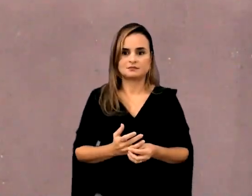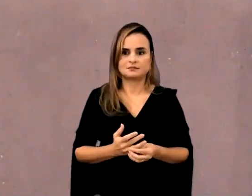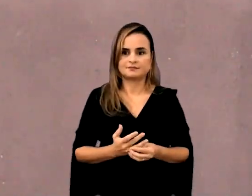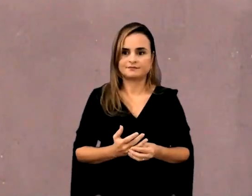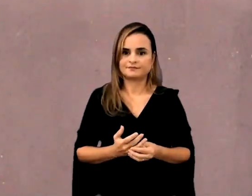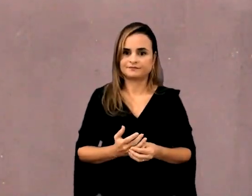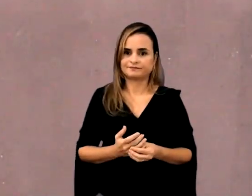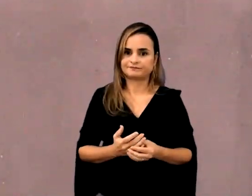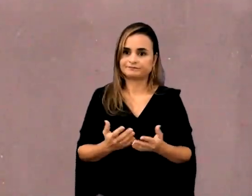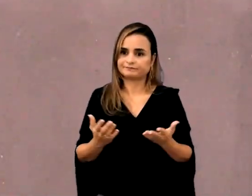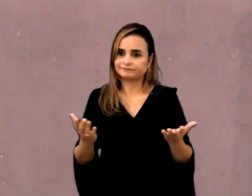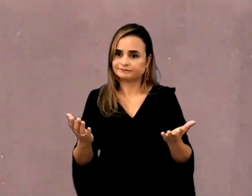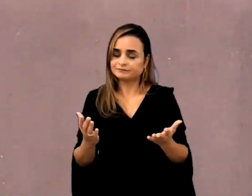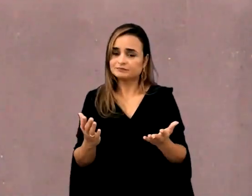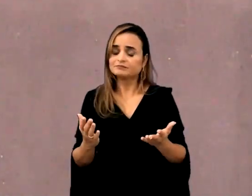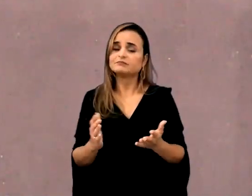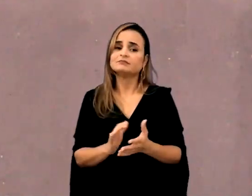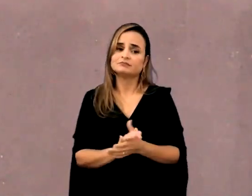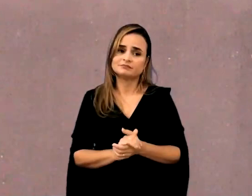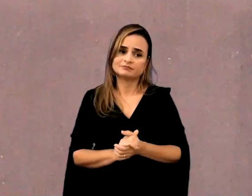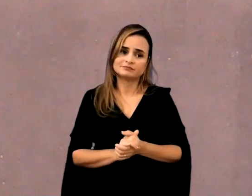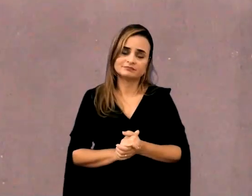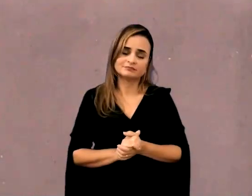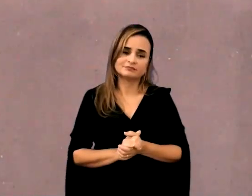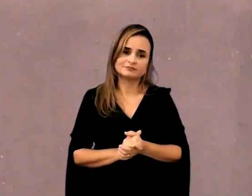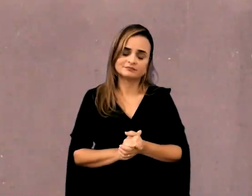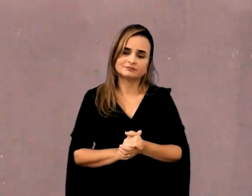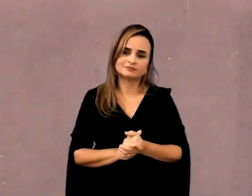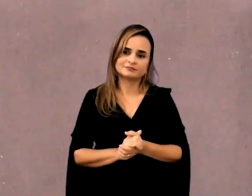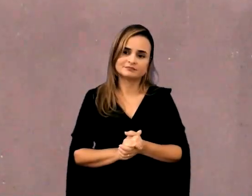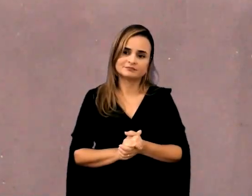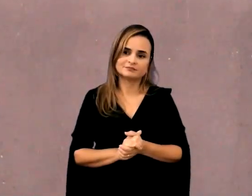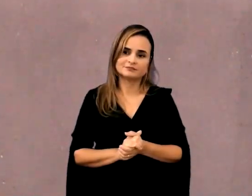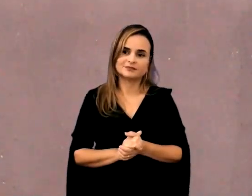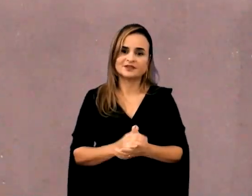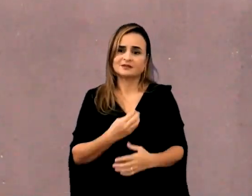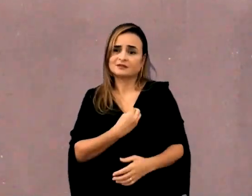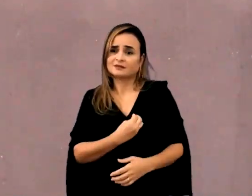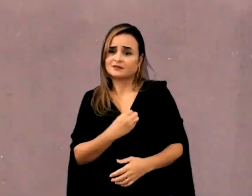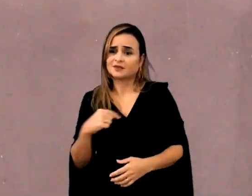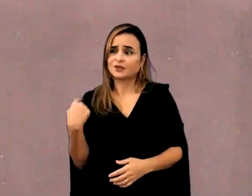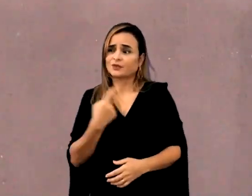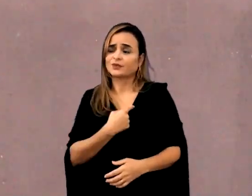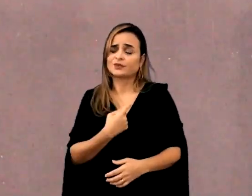dos fatores principais na vida da gente. É a tal da mentira.